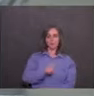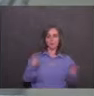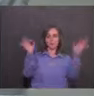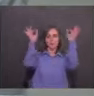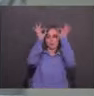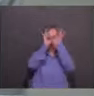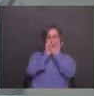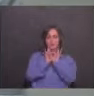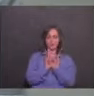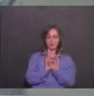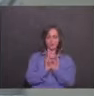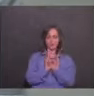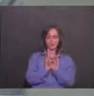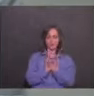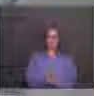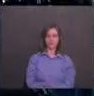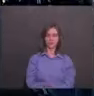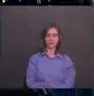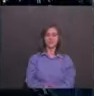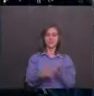Spiritus Sanctus.